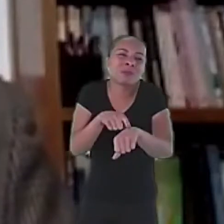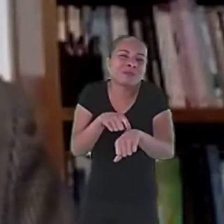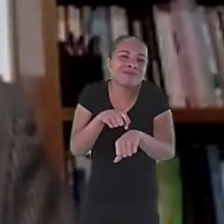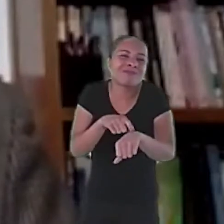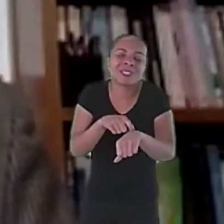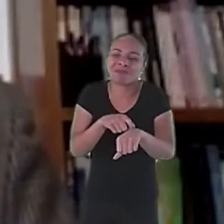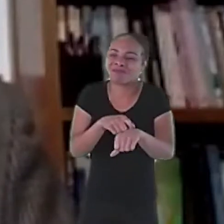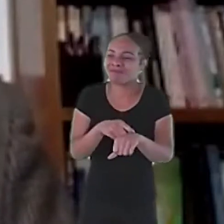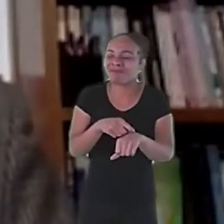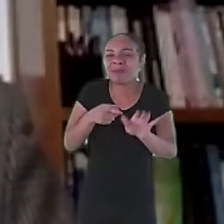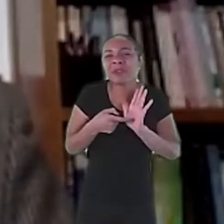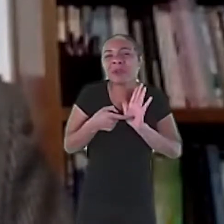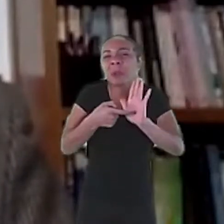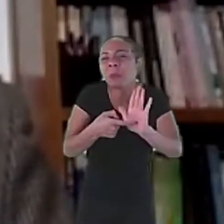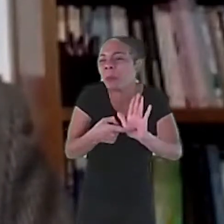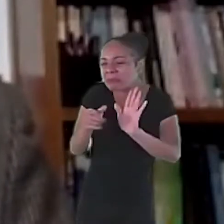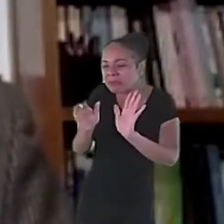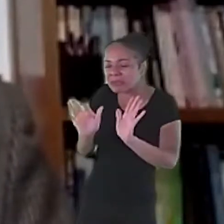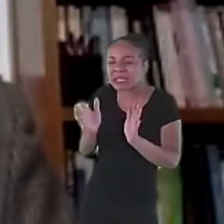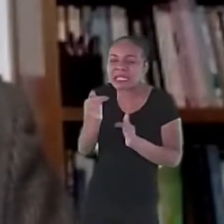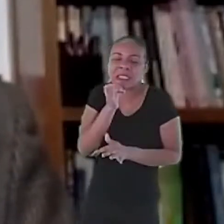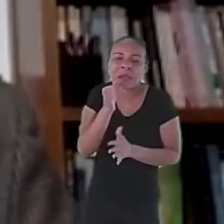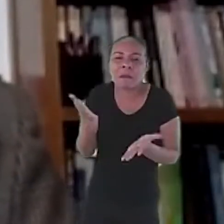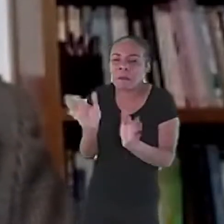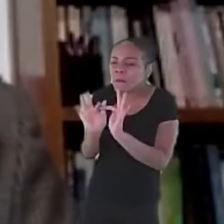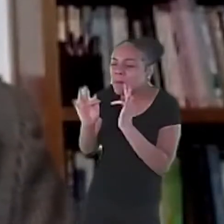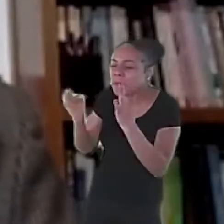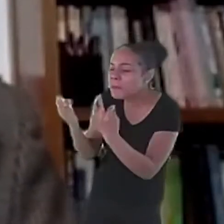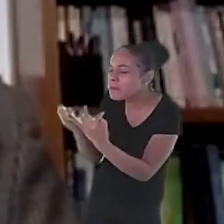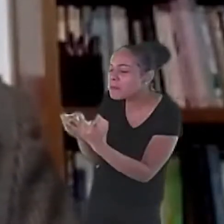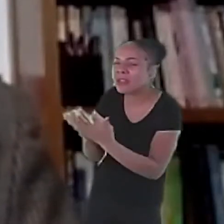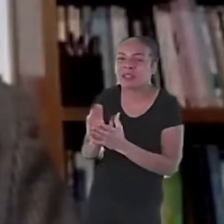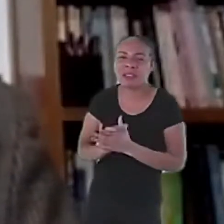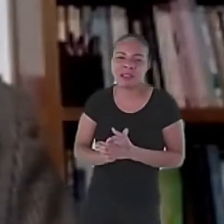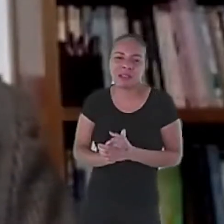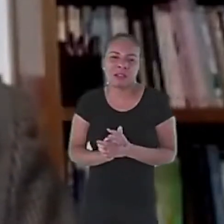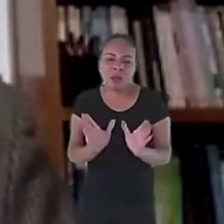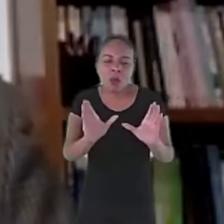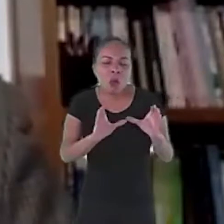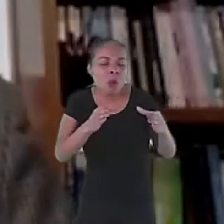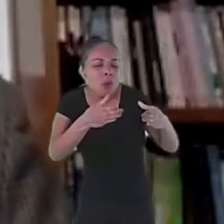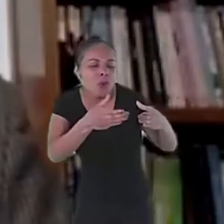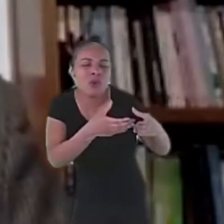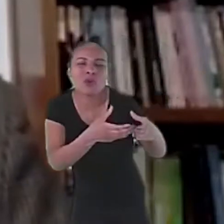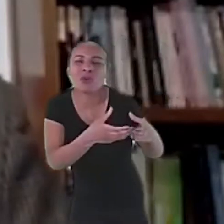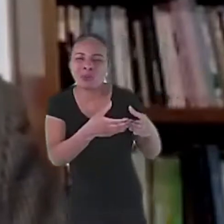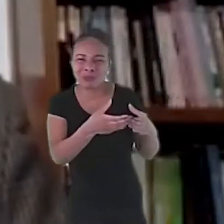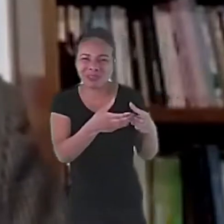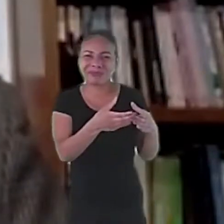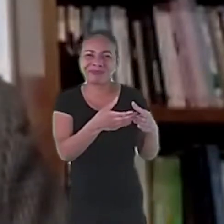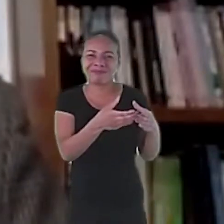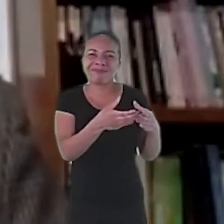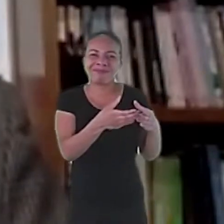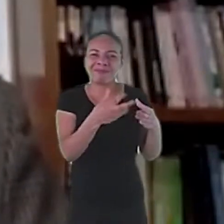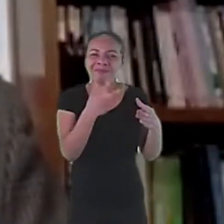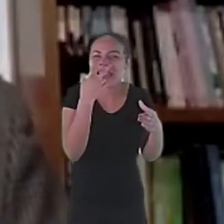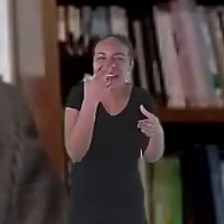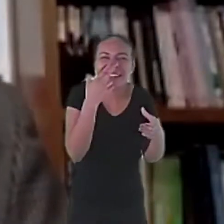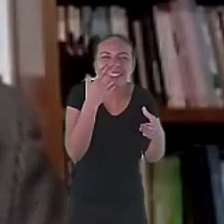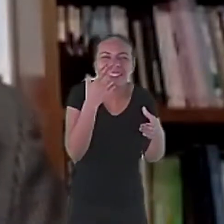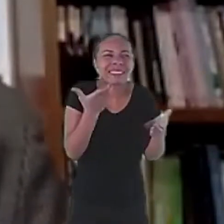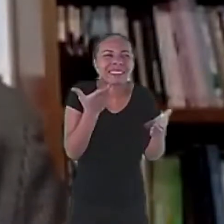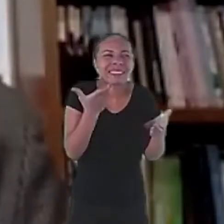cisões nas famílias, que deixa cisões nos ambientes sociais,